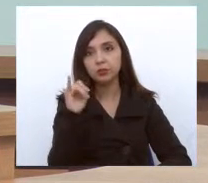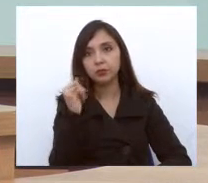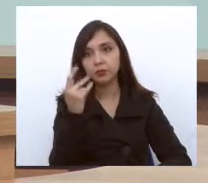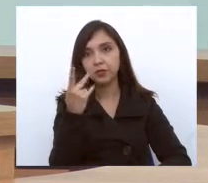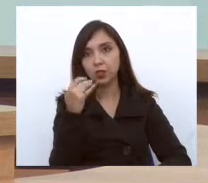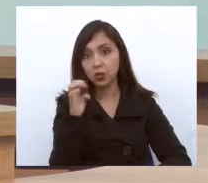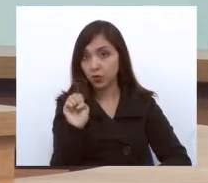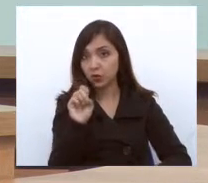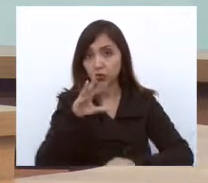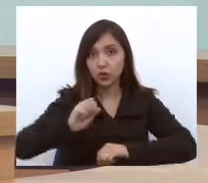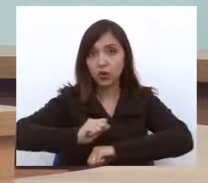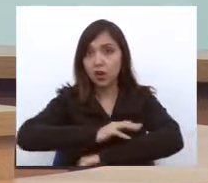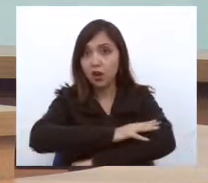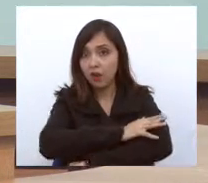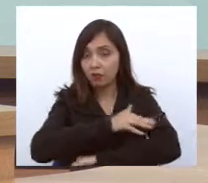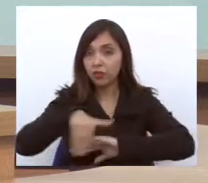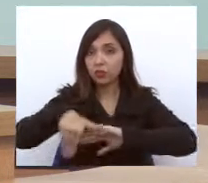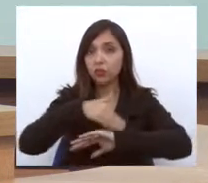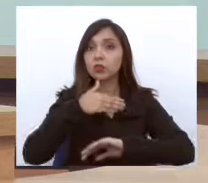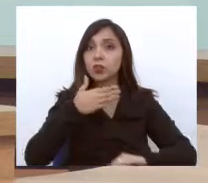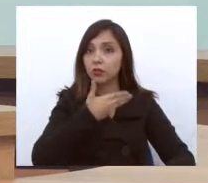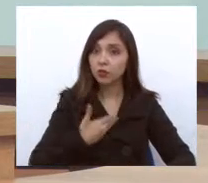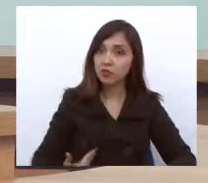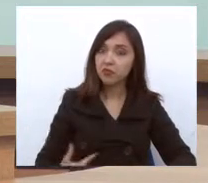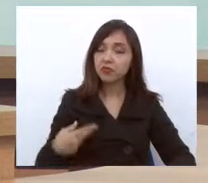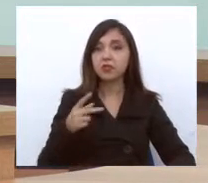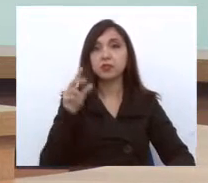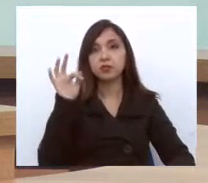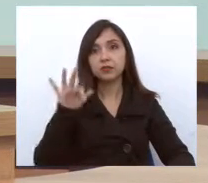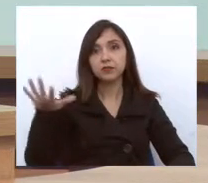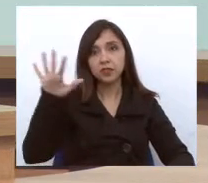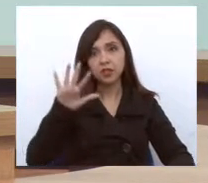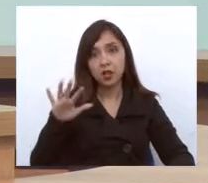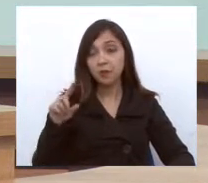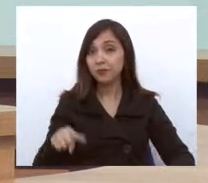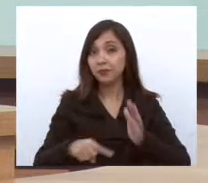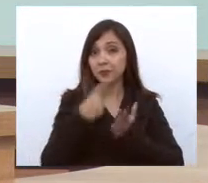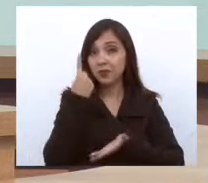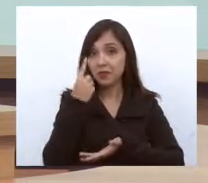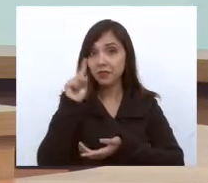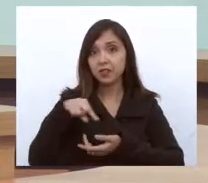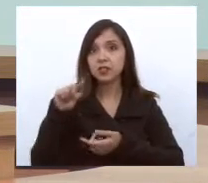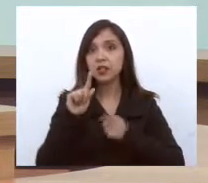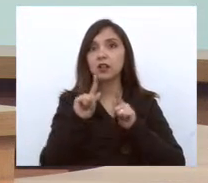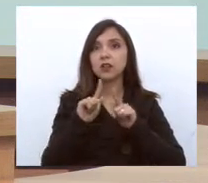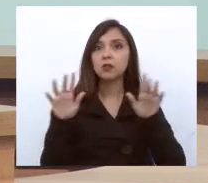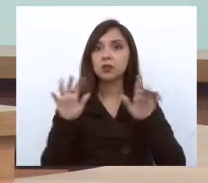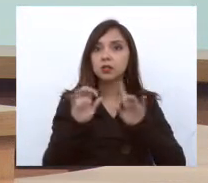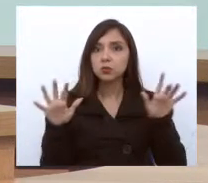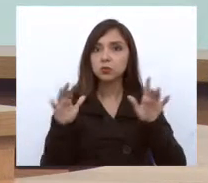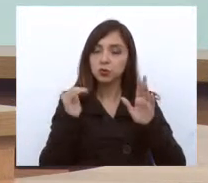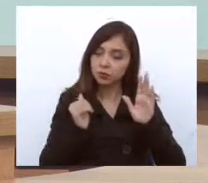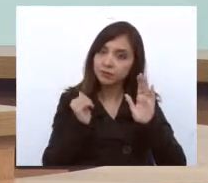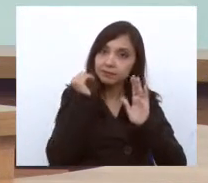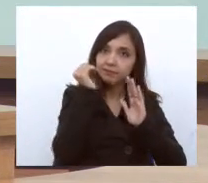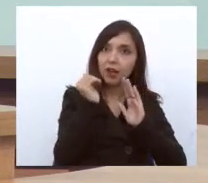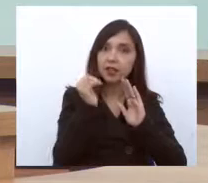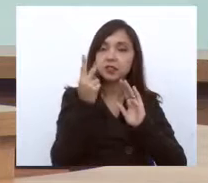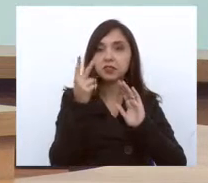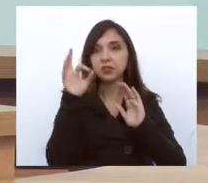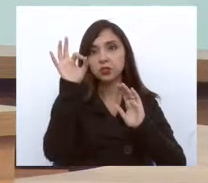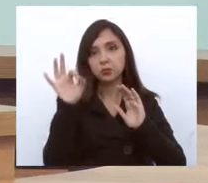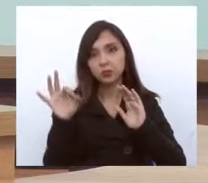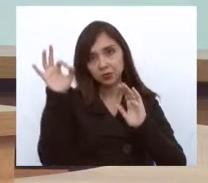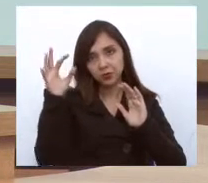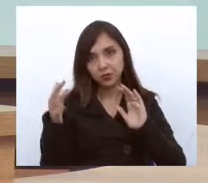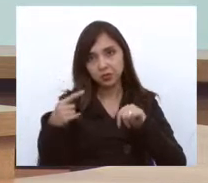em asfaltamento do governo federal. É a primeira vez que a cidade de Guarulhos dá uma contrapartida menor de 20%, porque esse